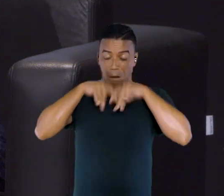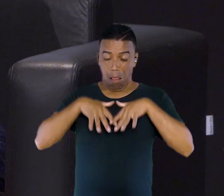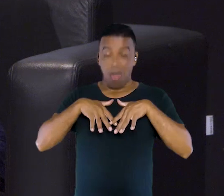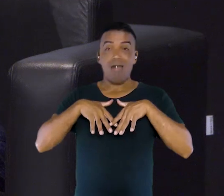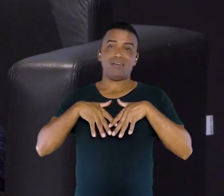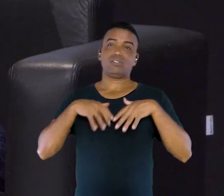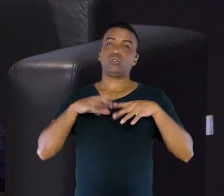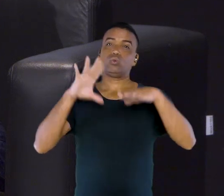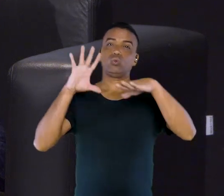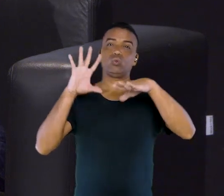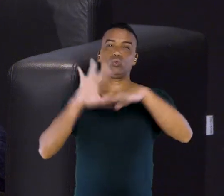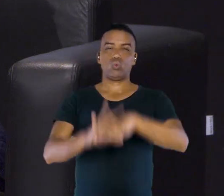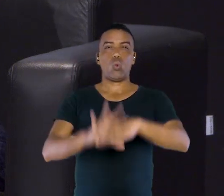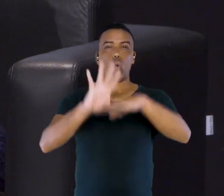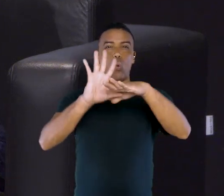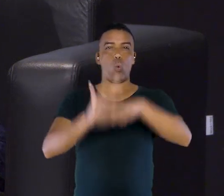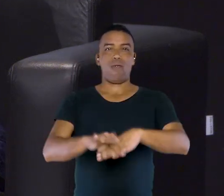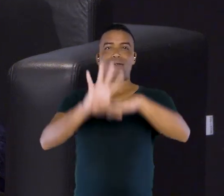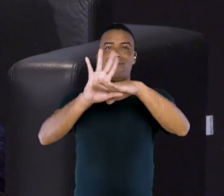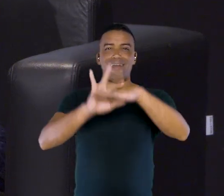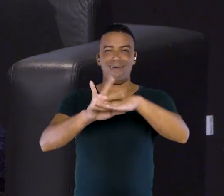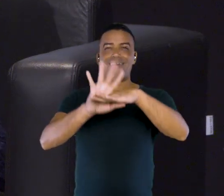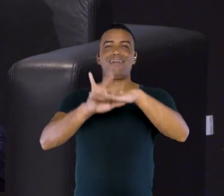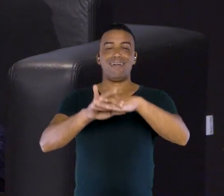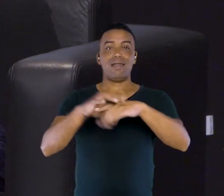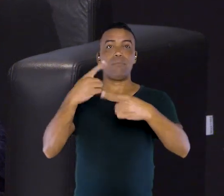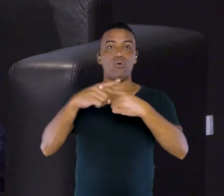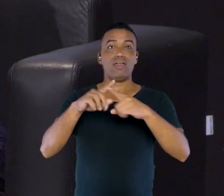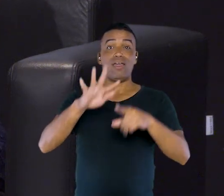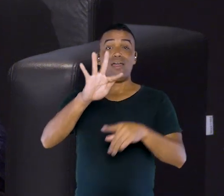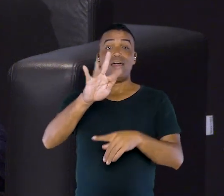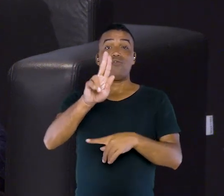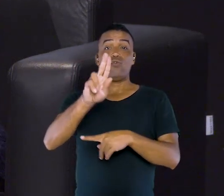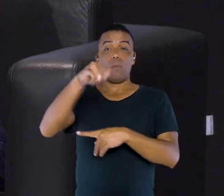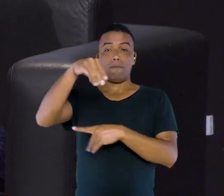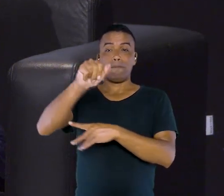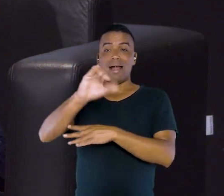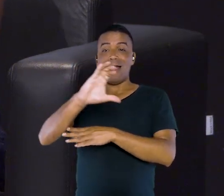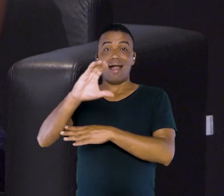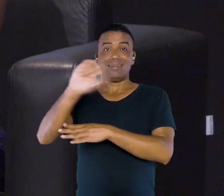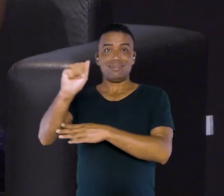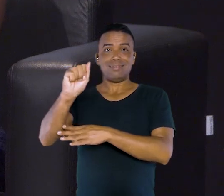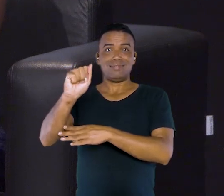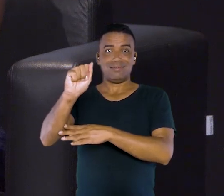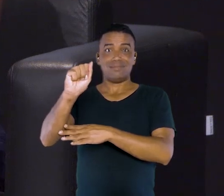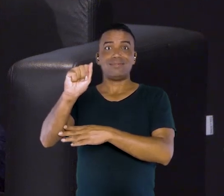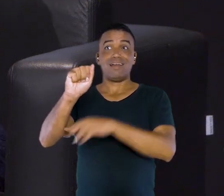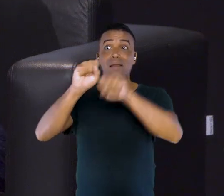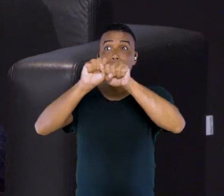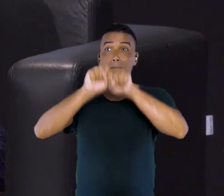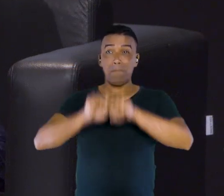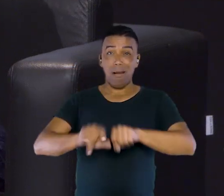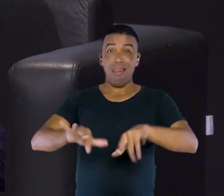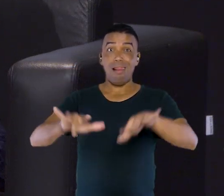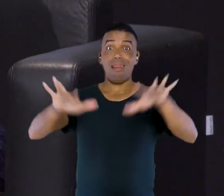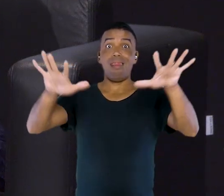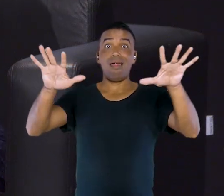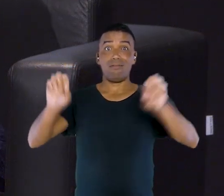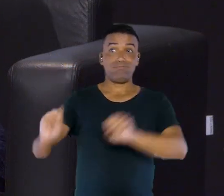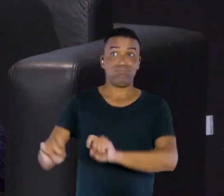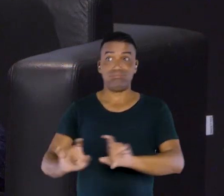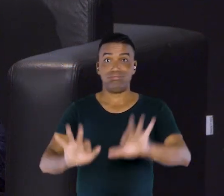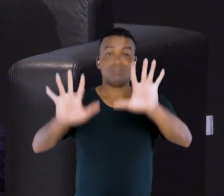porque elas vão saindo, né, através da fumaça, esse veneno, elas vão soltando esses venenos que